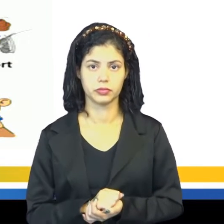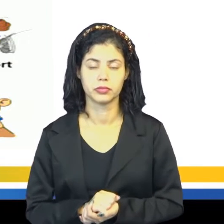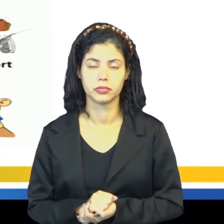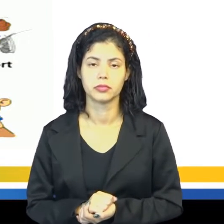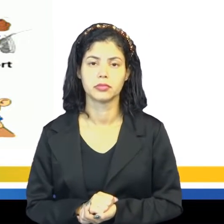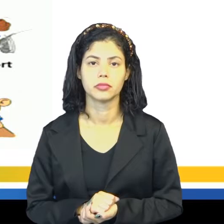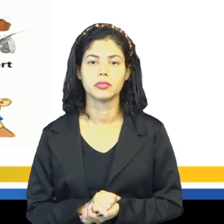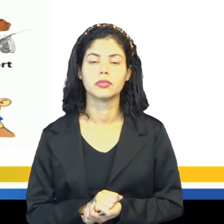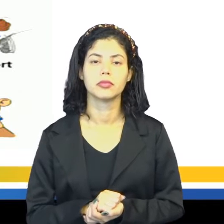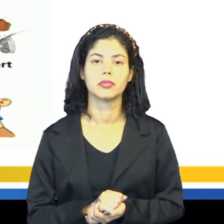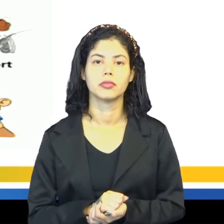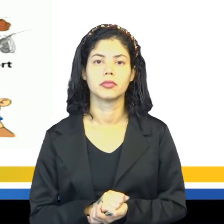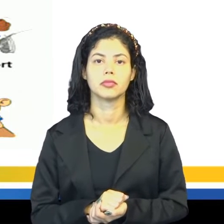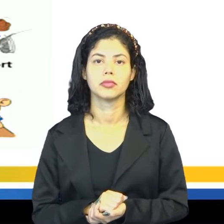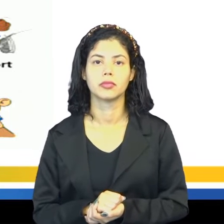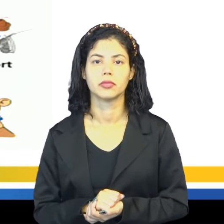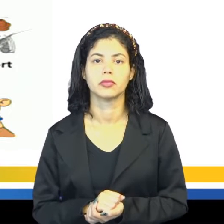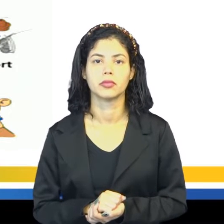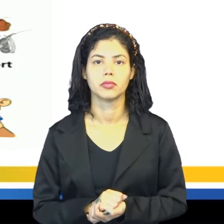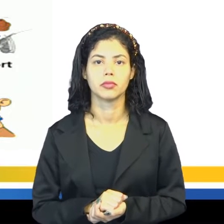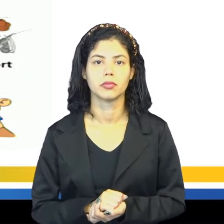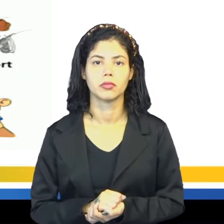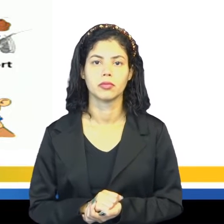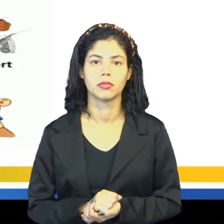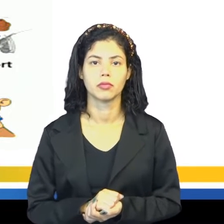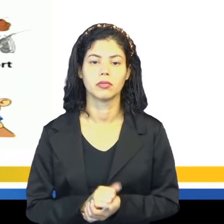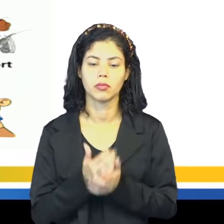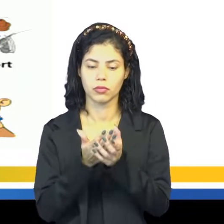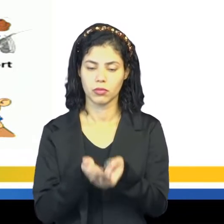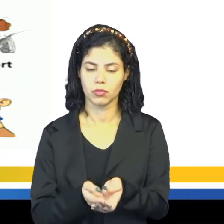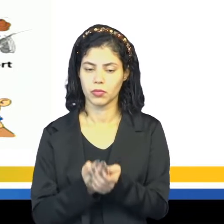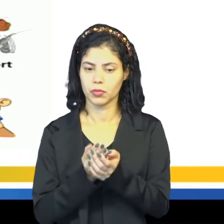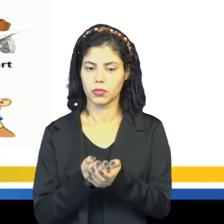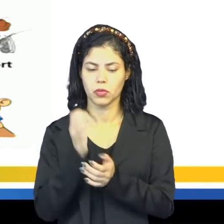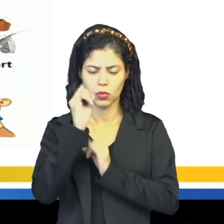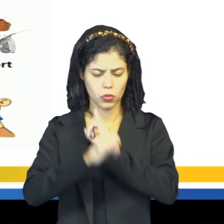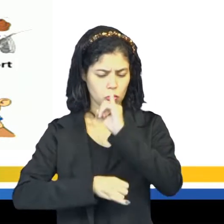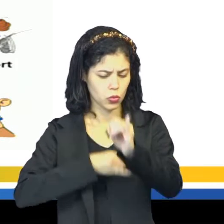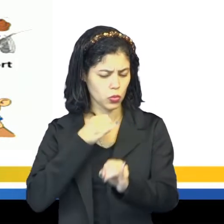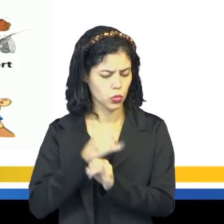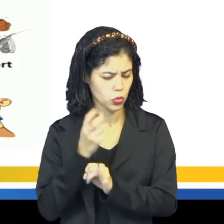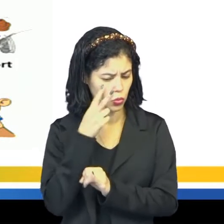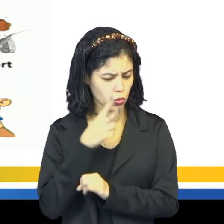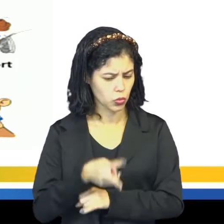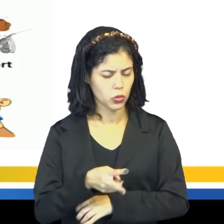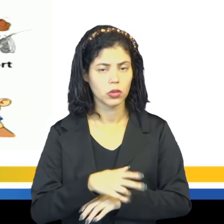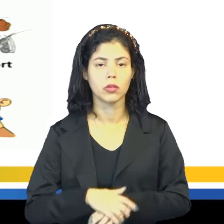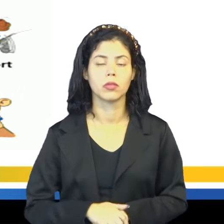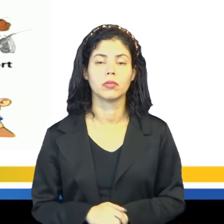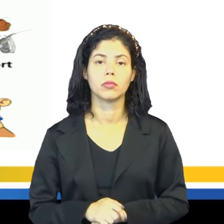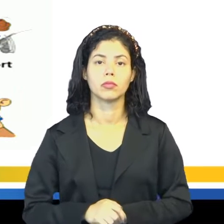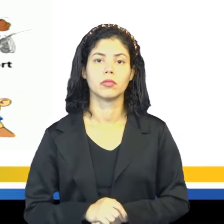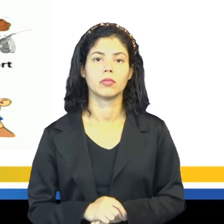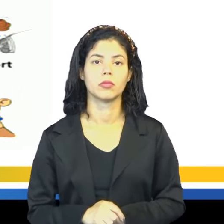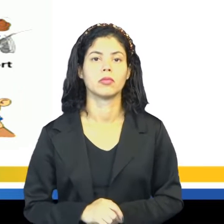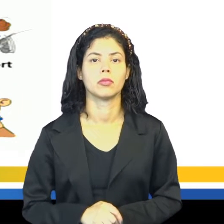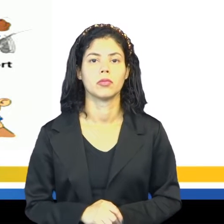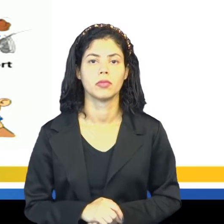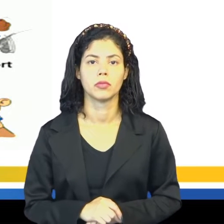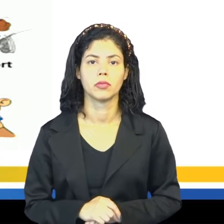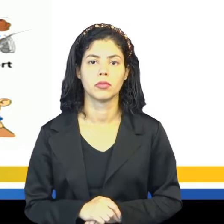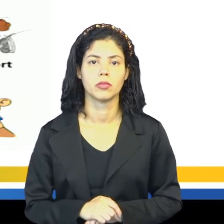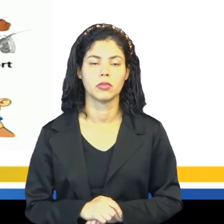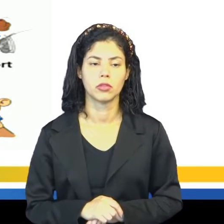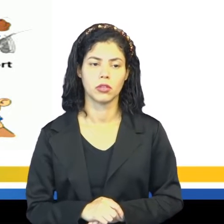Surf the internet, né? Navegar na internet. Play an